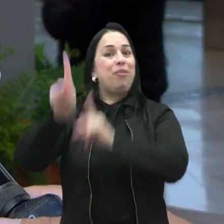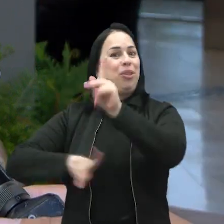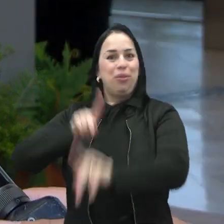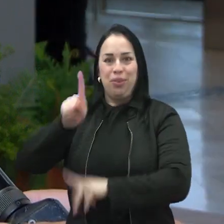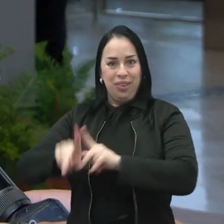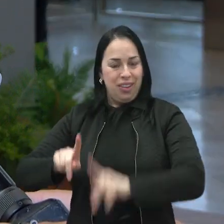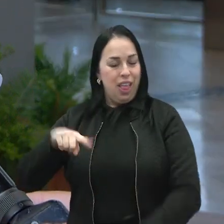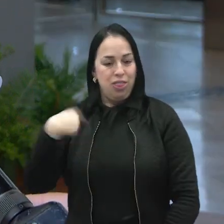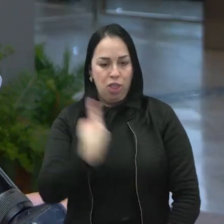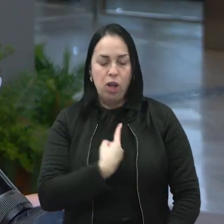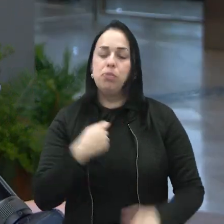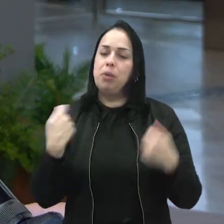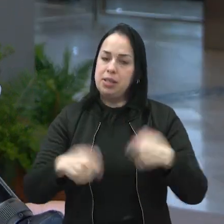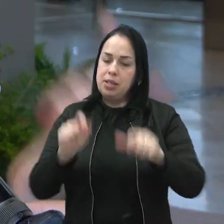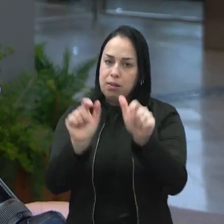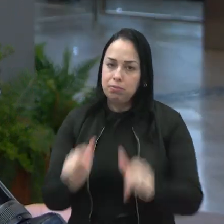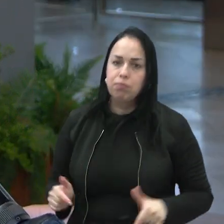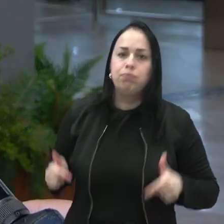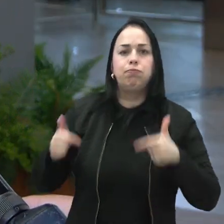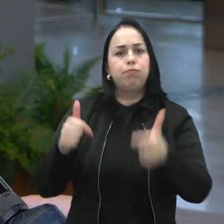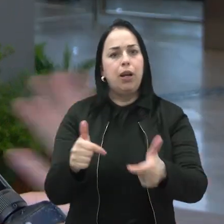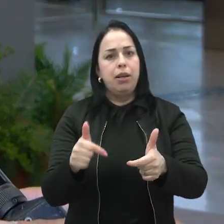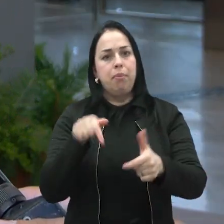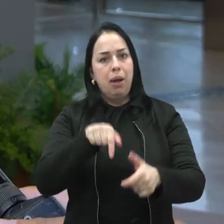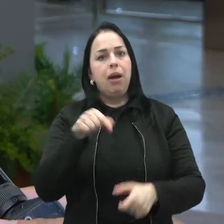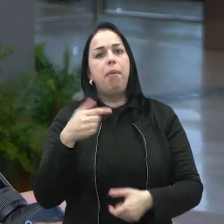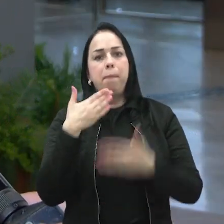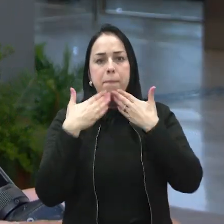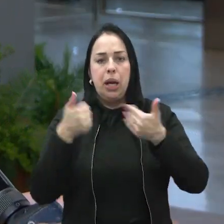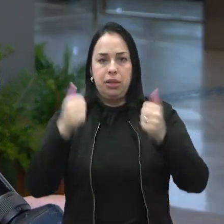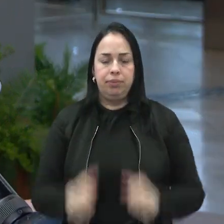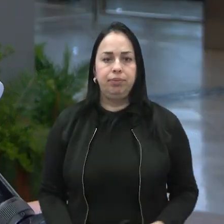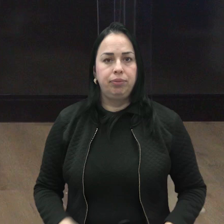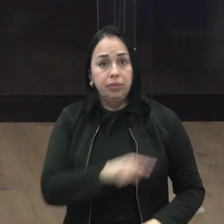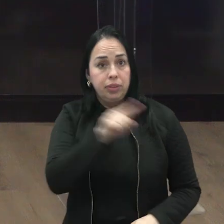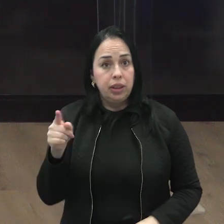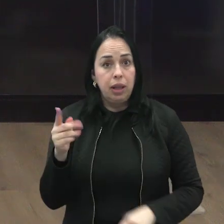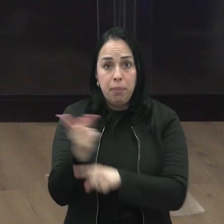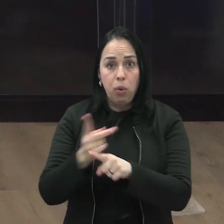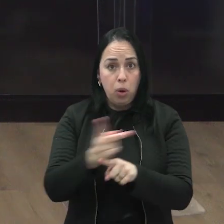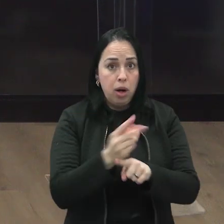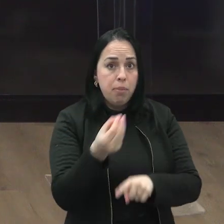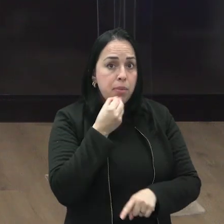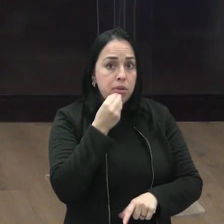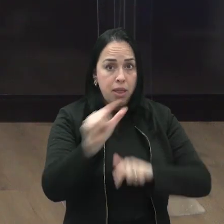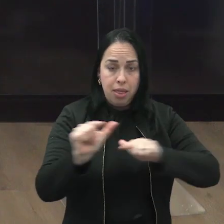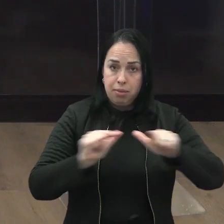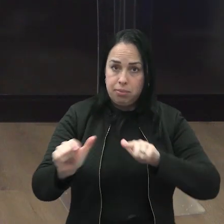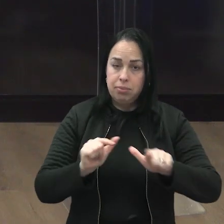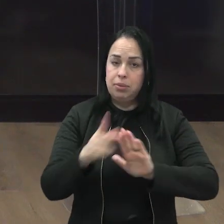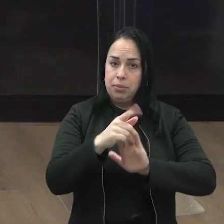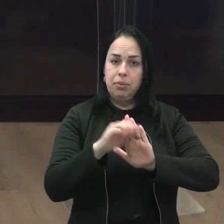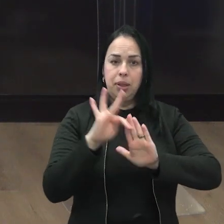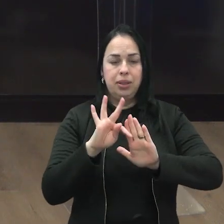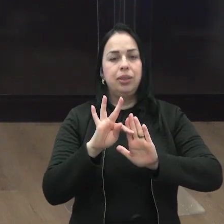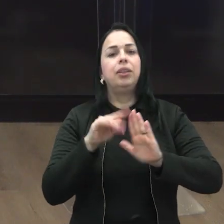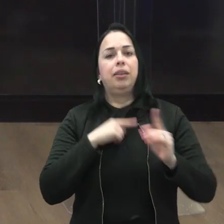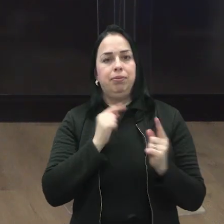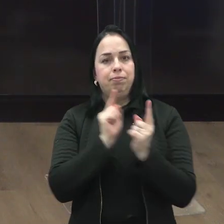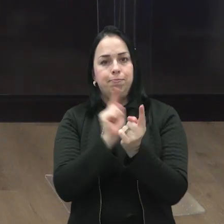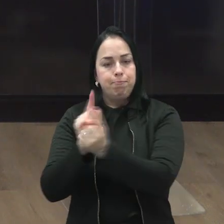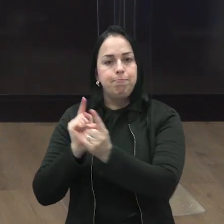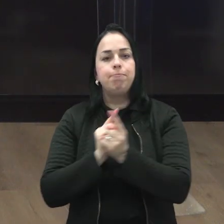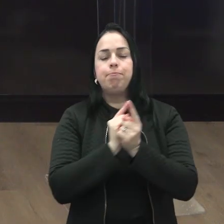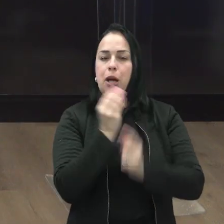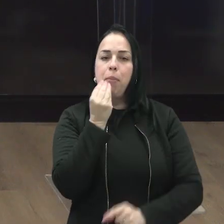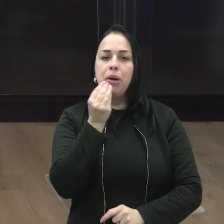Então, e falar que ela é nossa quer dizer que nós temos que atuar dentro dela para que ela melhore também. Quem está em busca de uma oportunidade no mercado de trabalho, o PAT